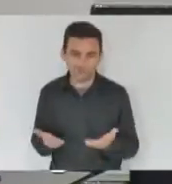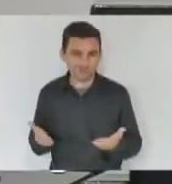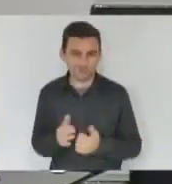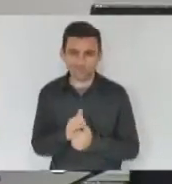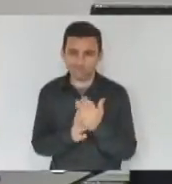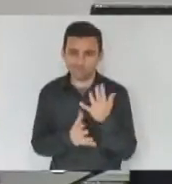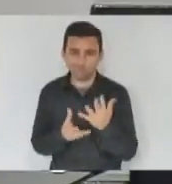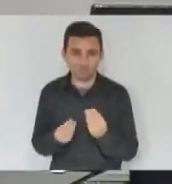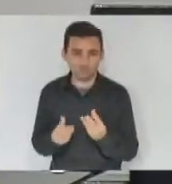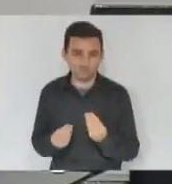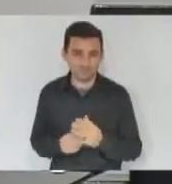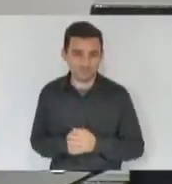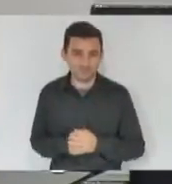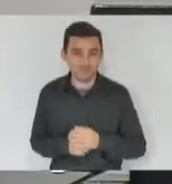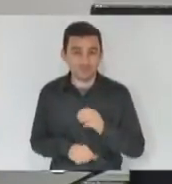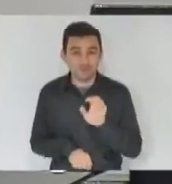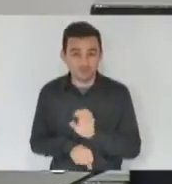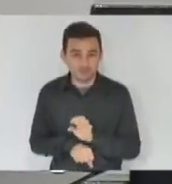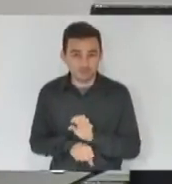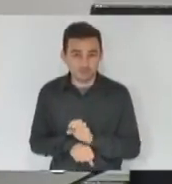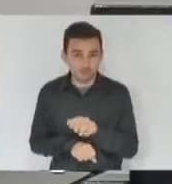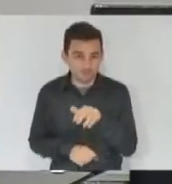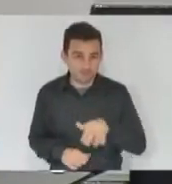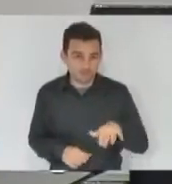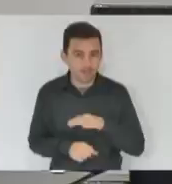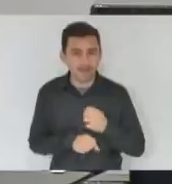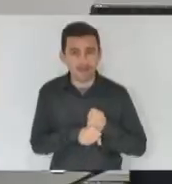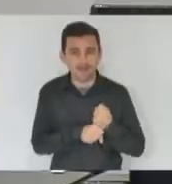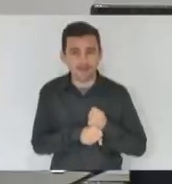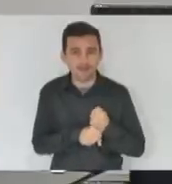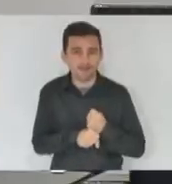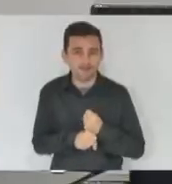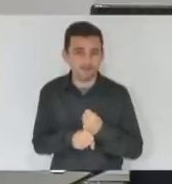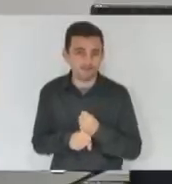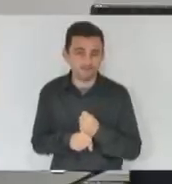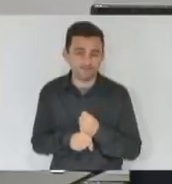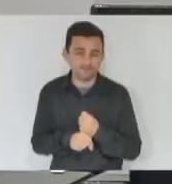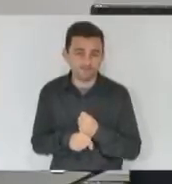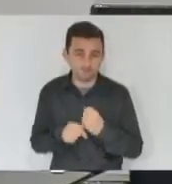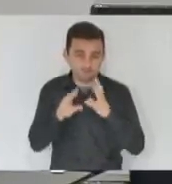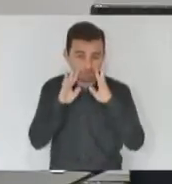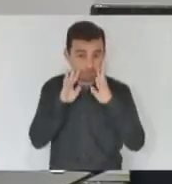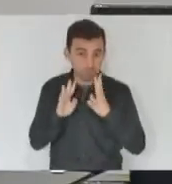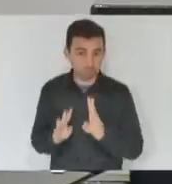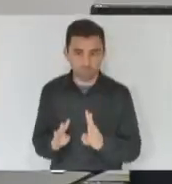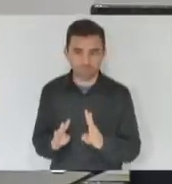estado, efetivamente, por muitos anos, não deu o devido tratamento no sentido de